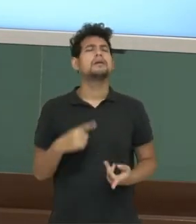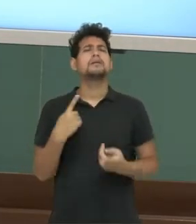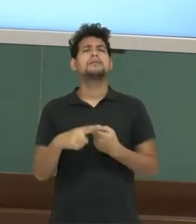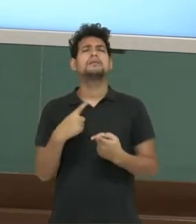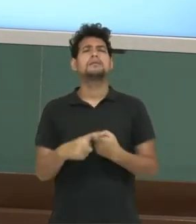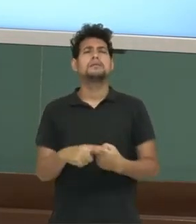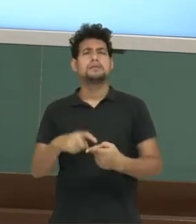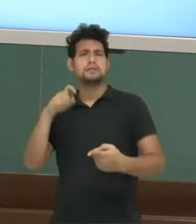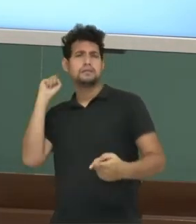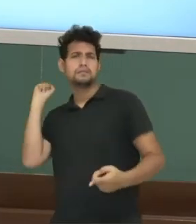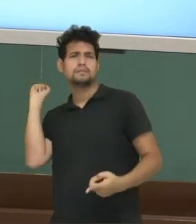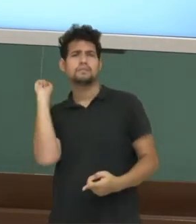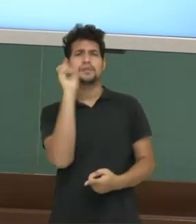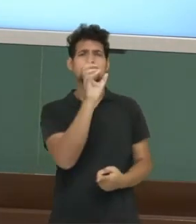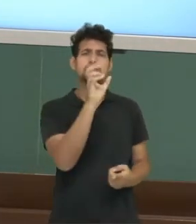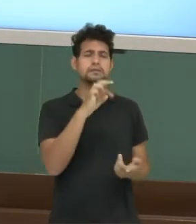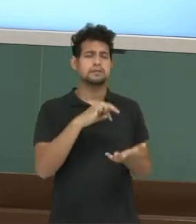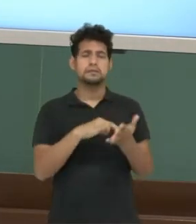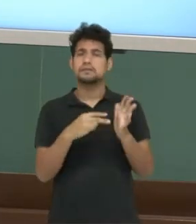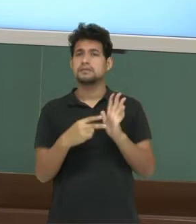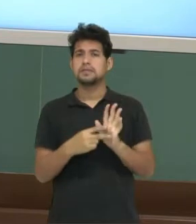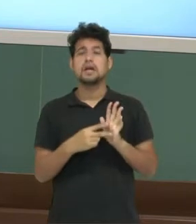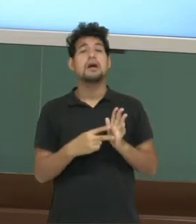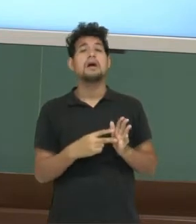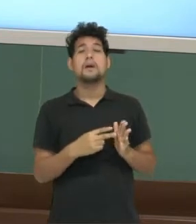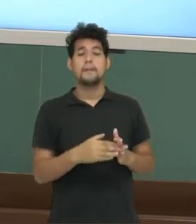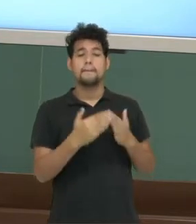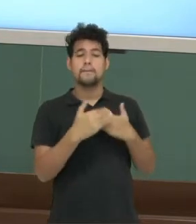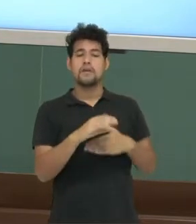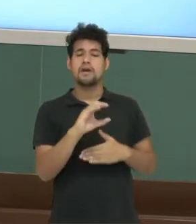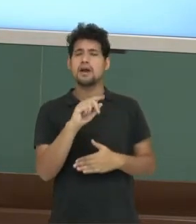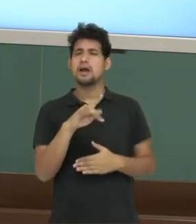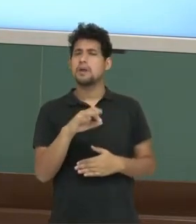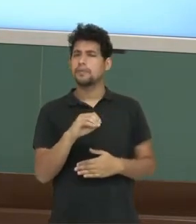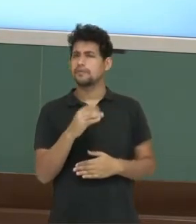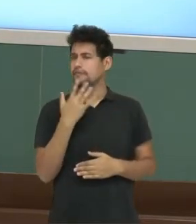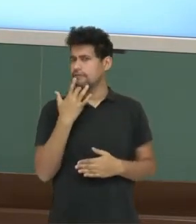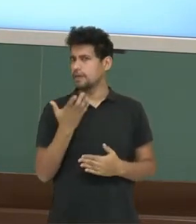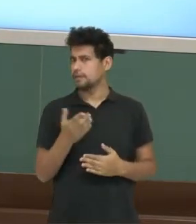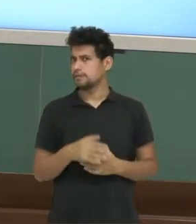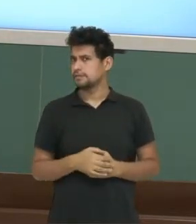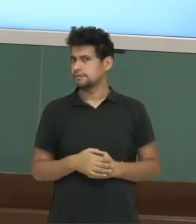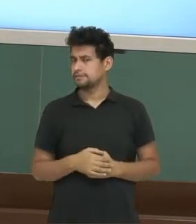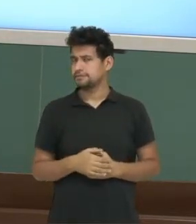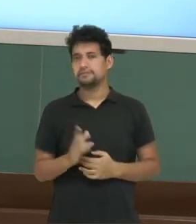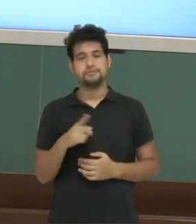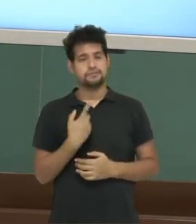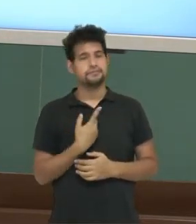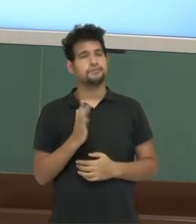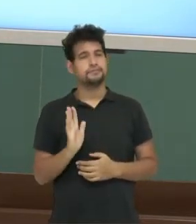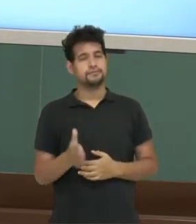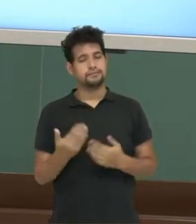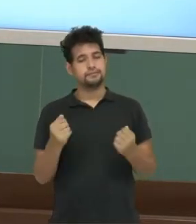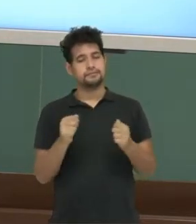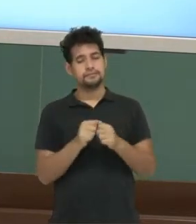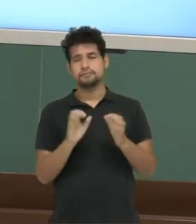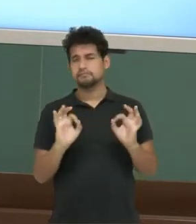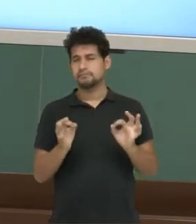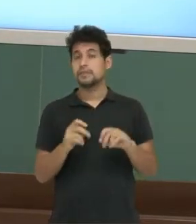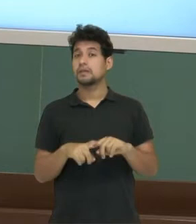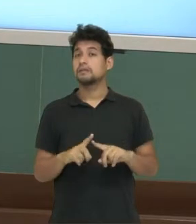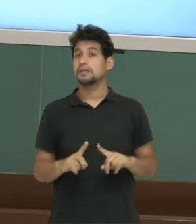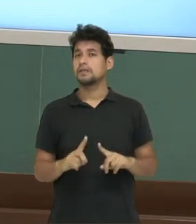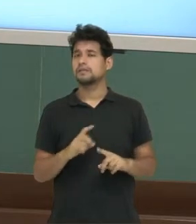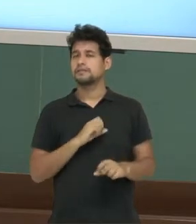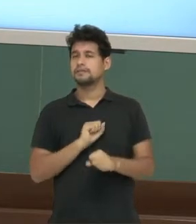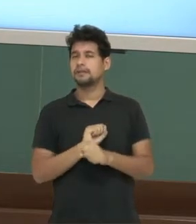arremessos e lançamentos são considerados provas de campo? Ficou fácil, A gente acabou de falar isso, mas ainda assim vou